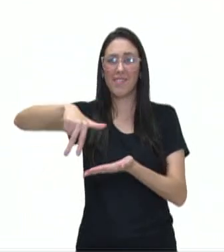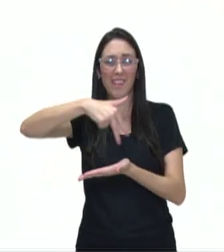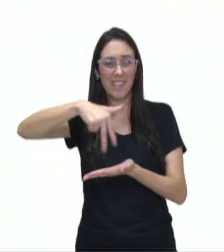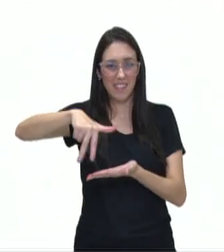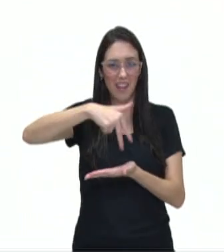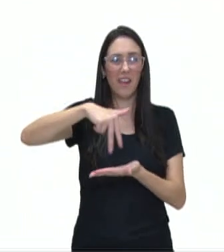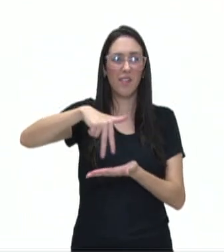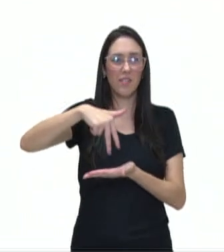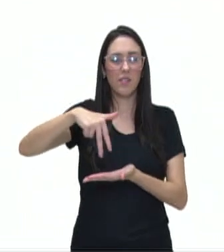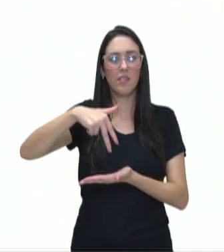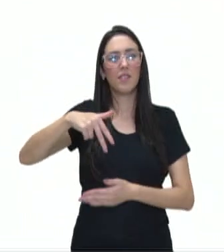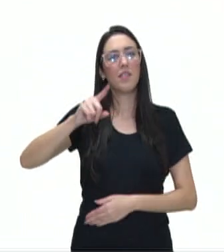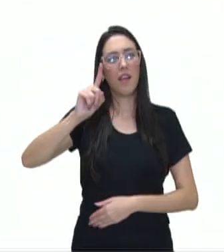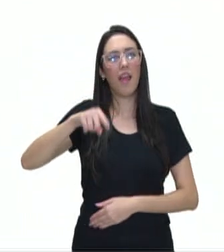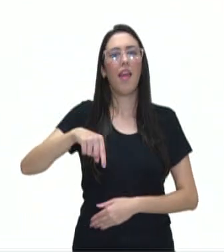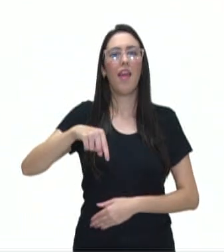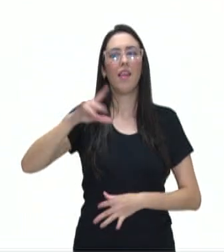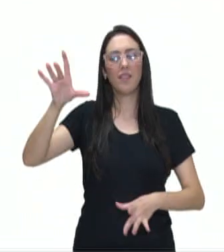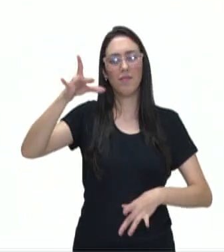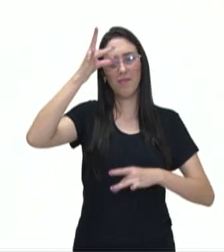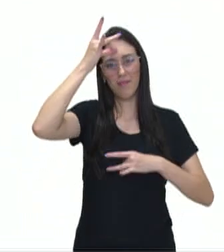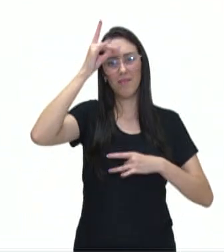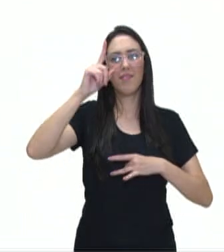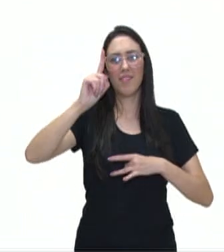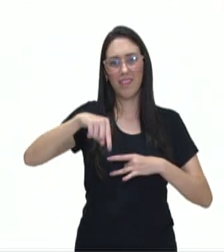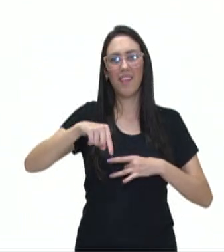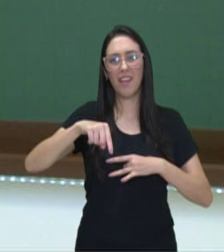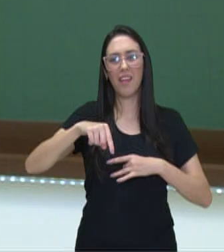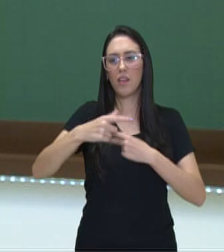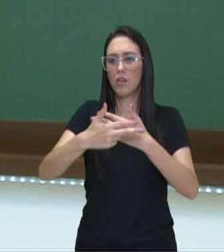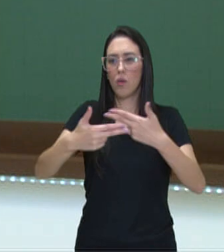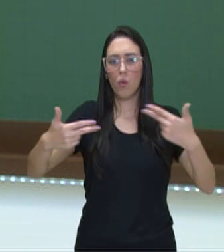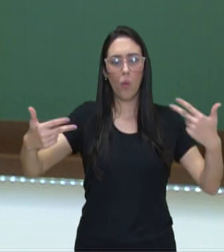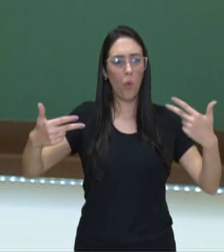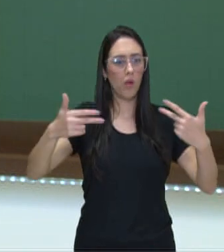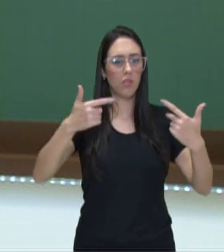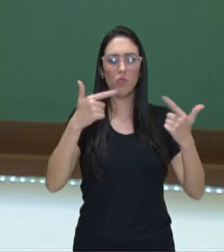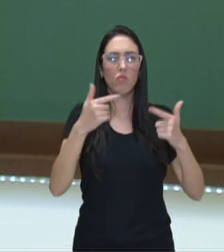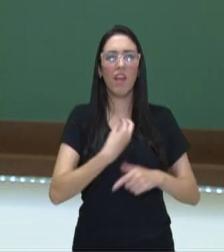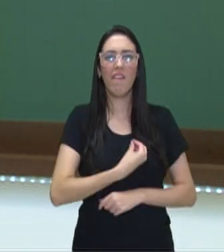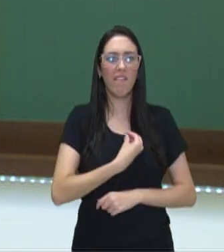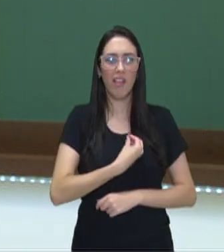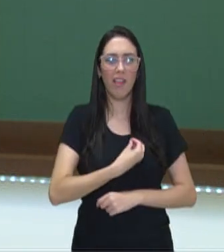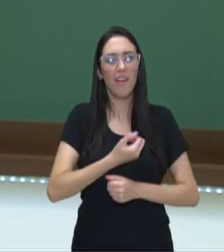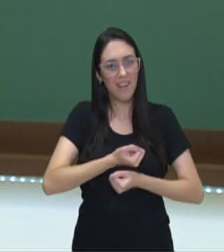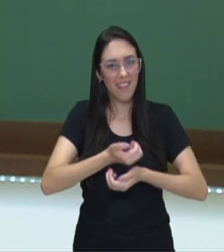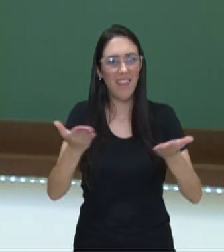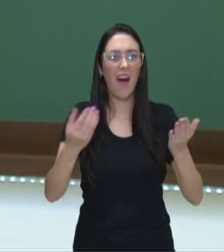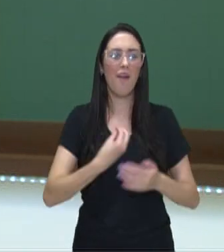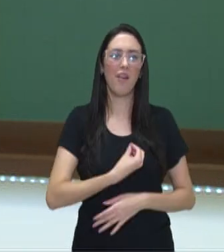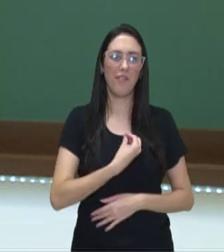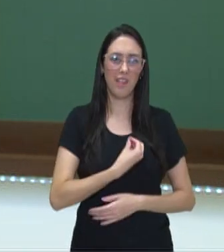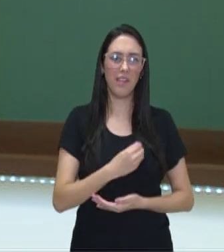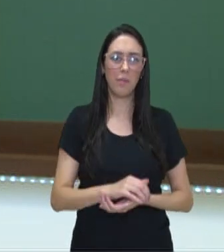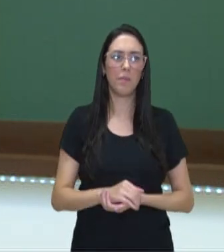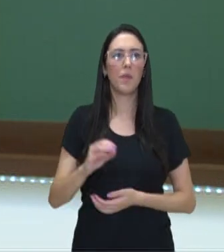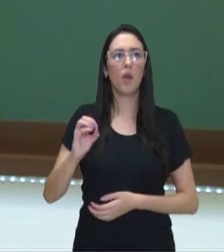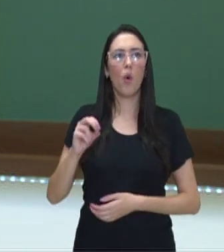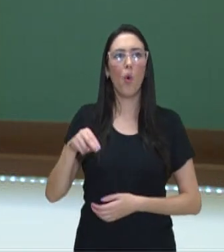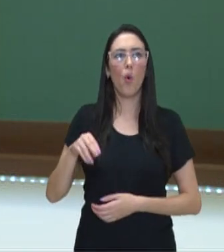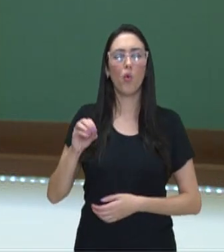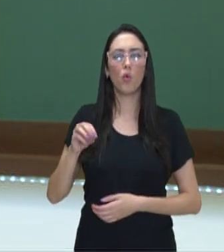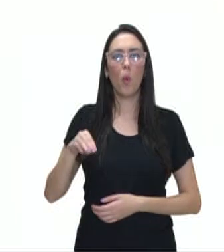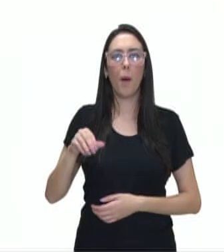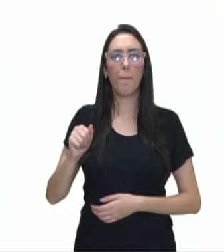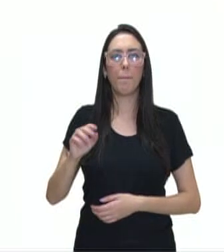então, a personificação, que é isso que atribui vida a seres inanimados, A onomatopeia é uma palavra cuja sonoridade